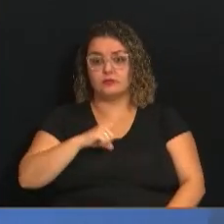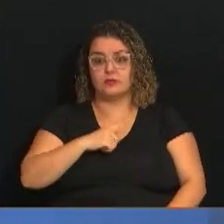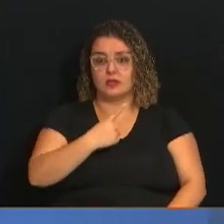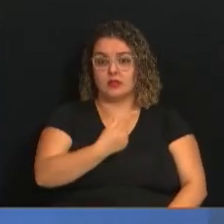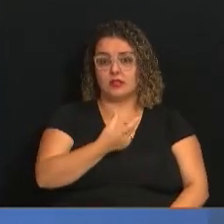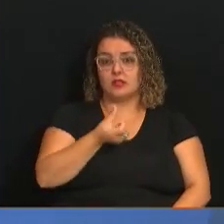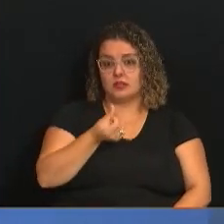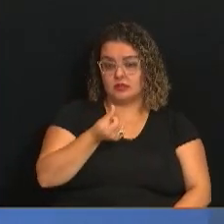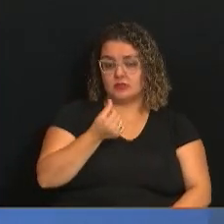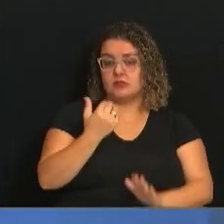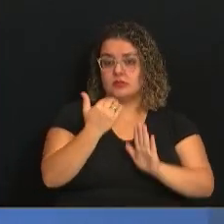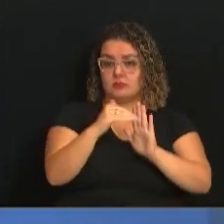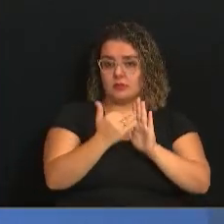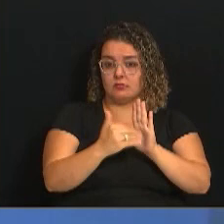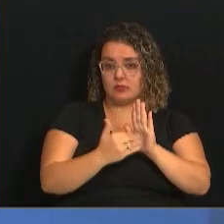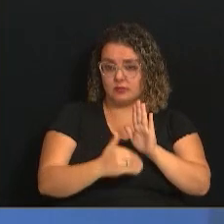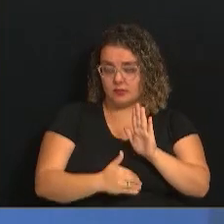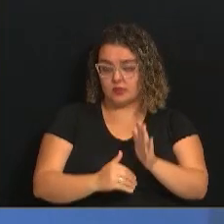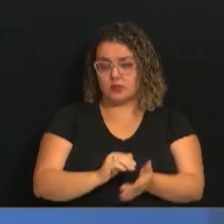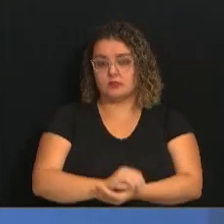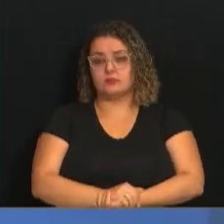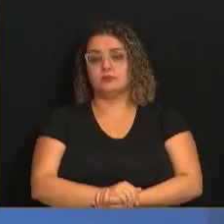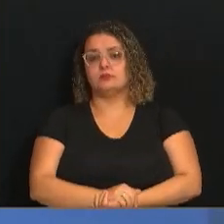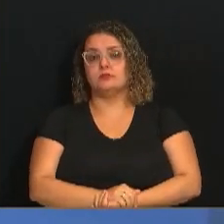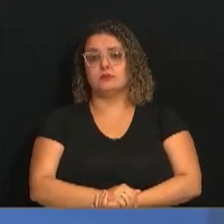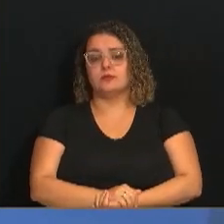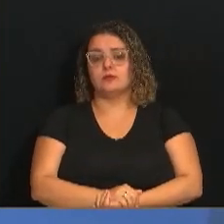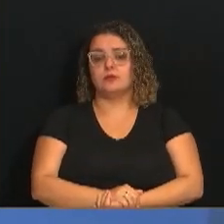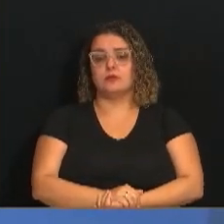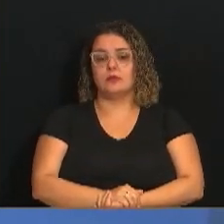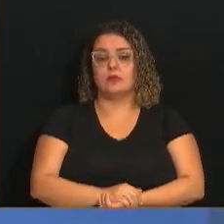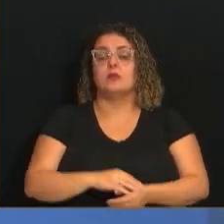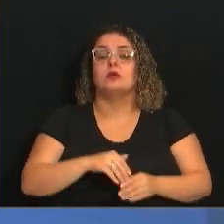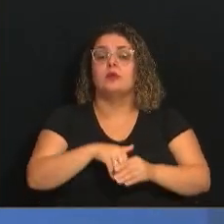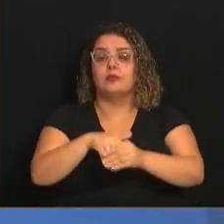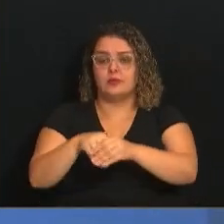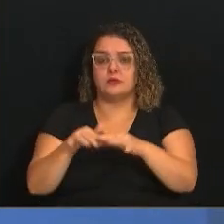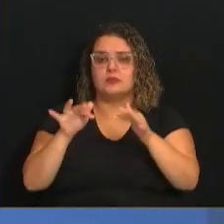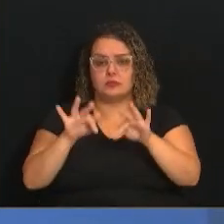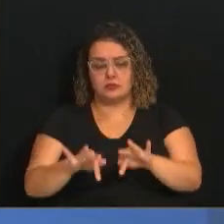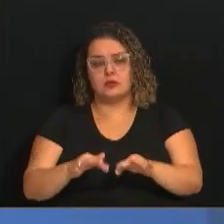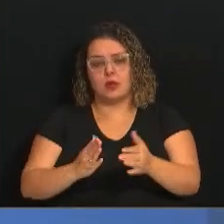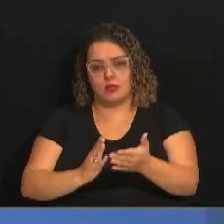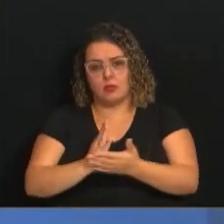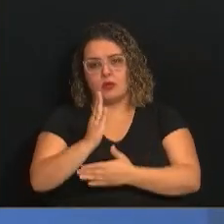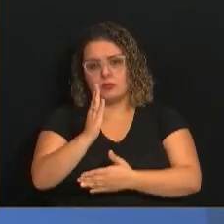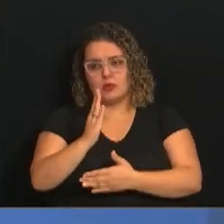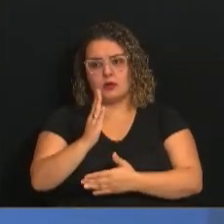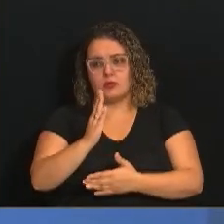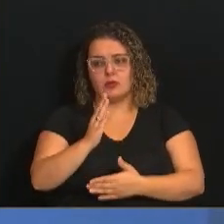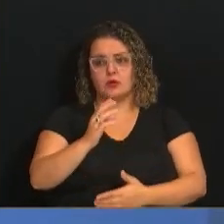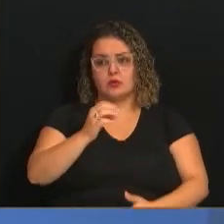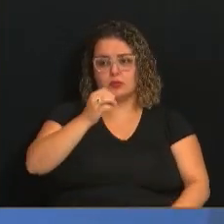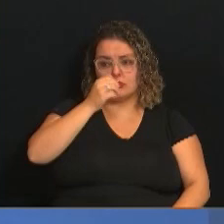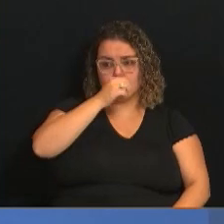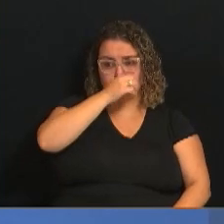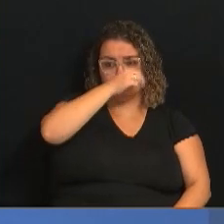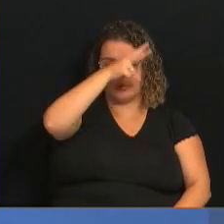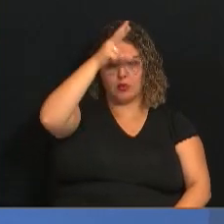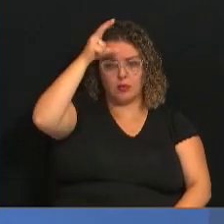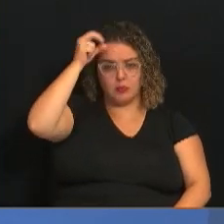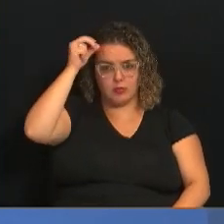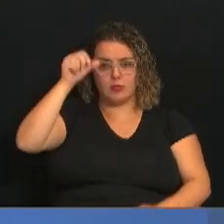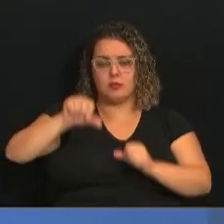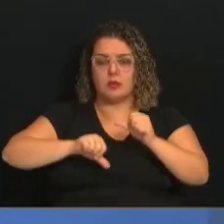16 itens na pauta, e entre eles, em votação final, foi aprovado o projeto de autoria do prefeito que altera a